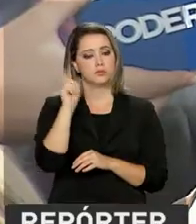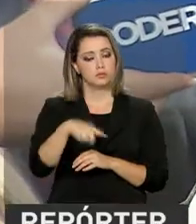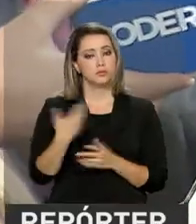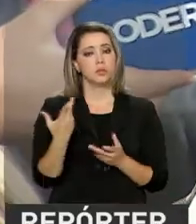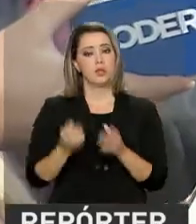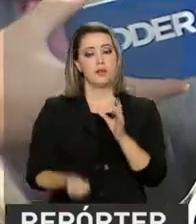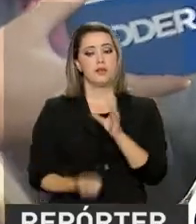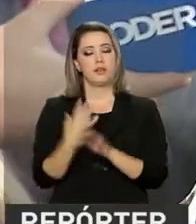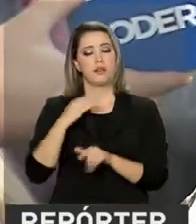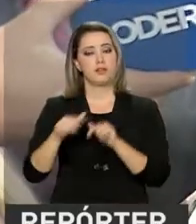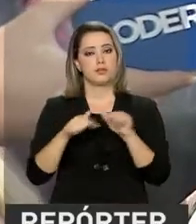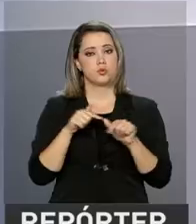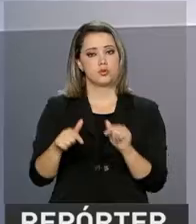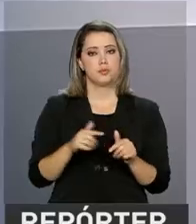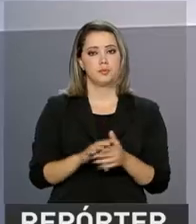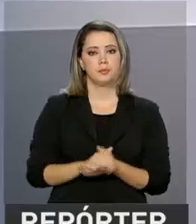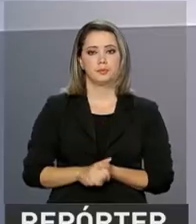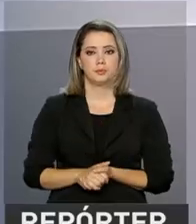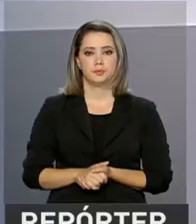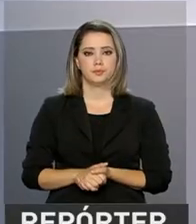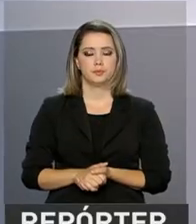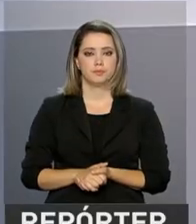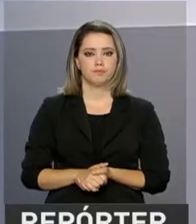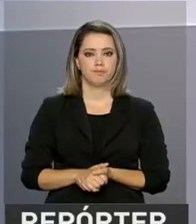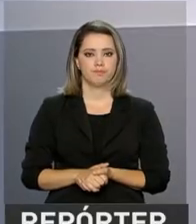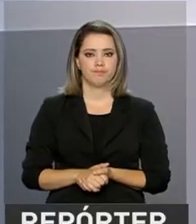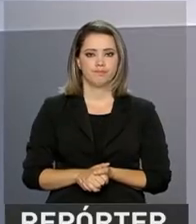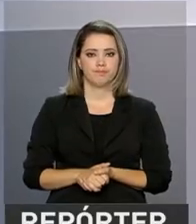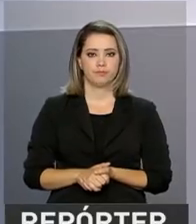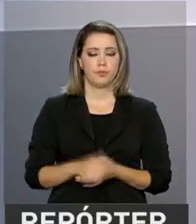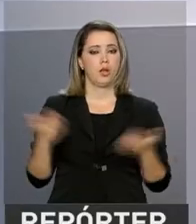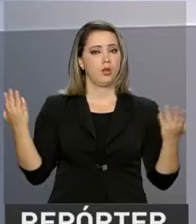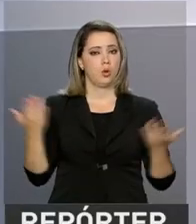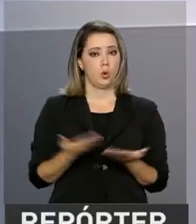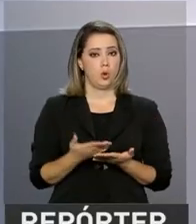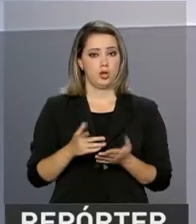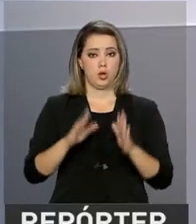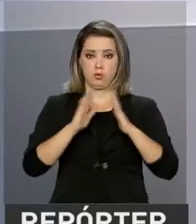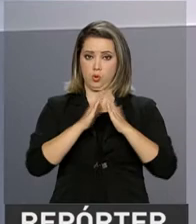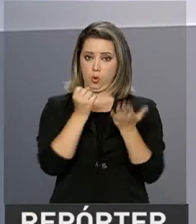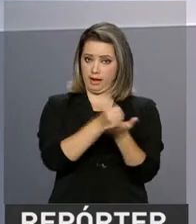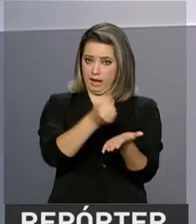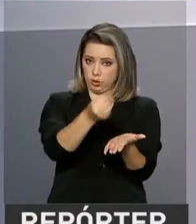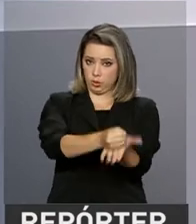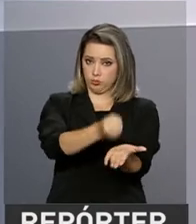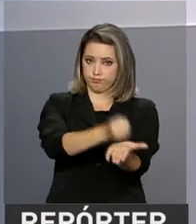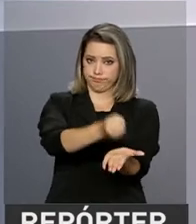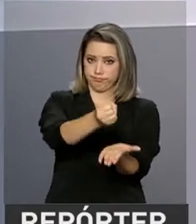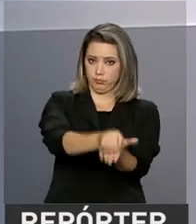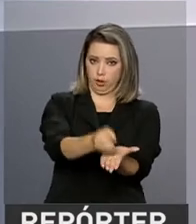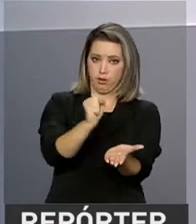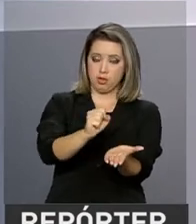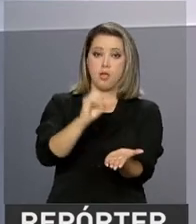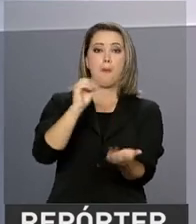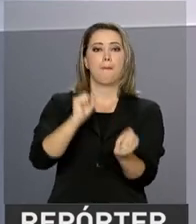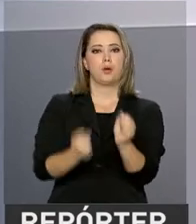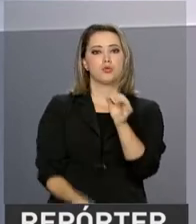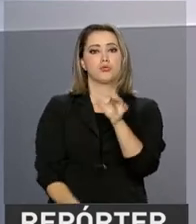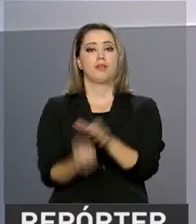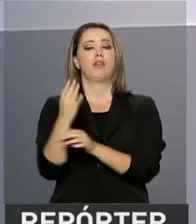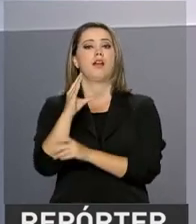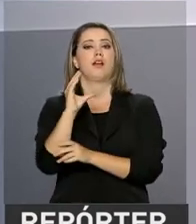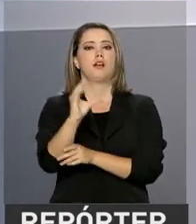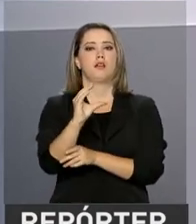ea geração de emprego a partir de agora os cartórios vão passar a emitir o cnpj para empresas que não